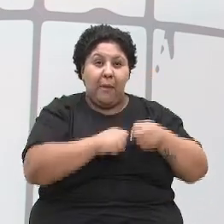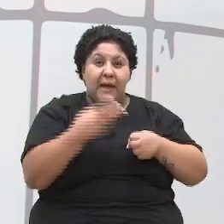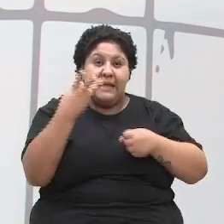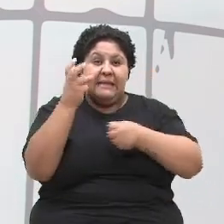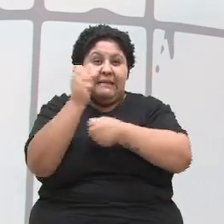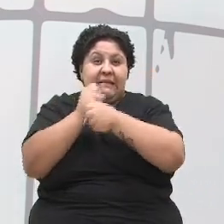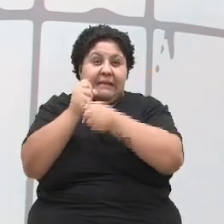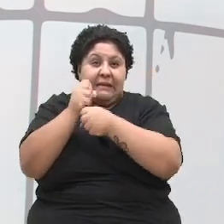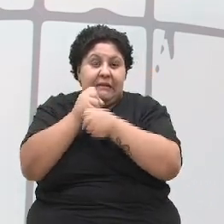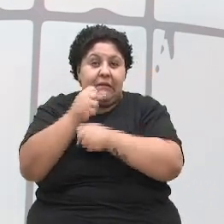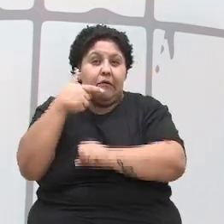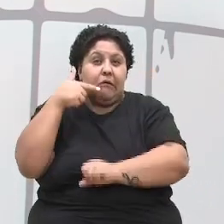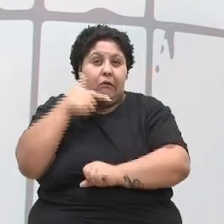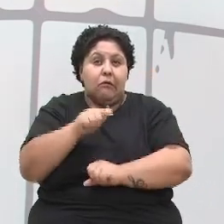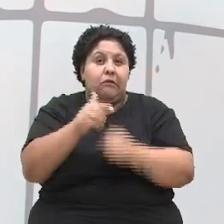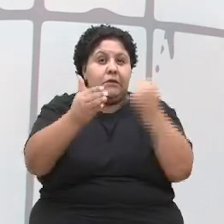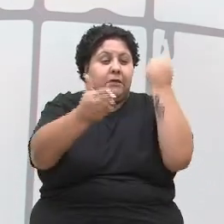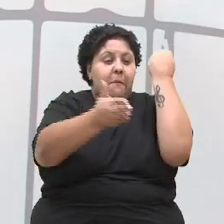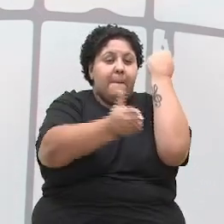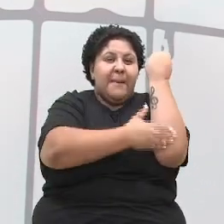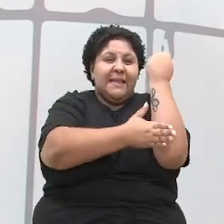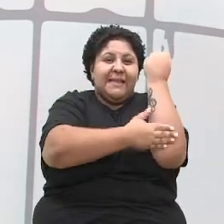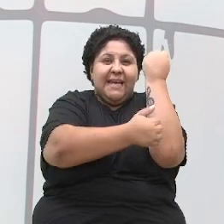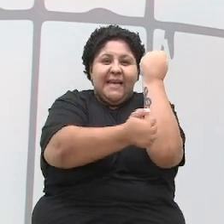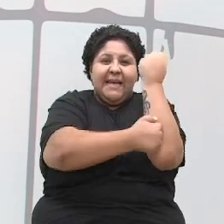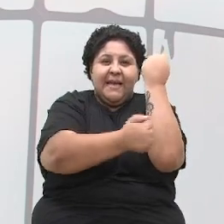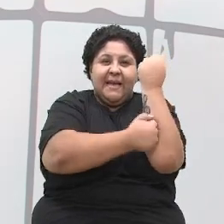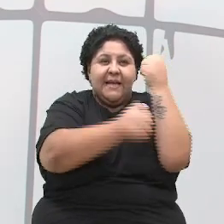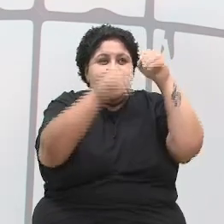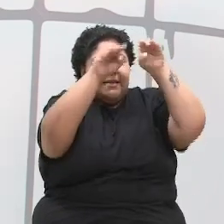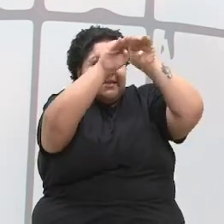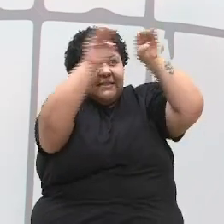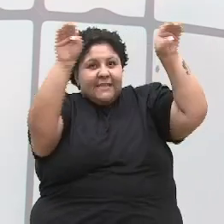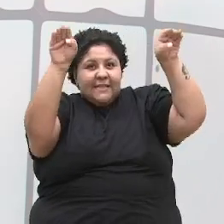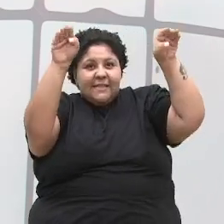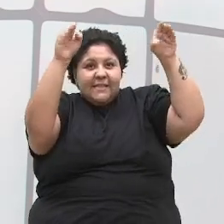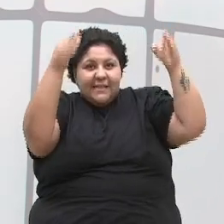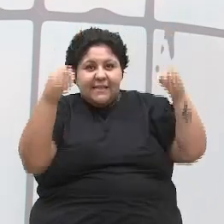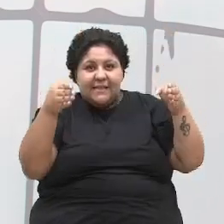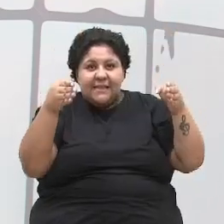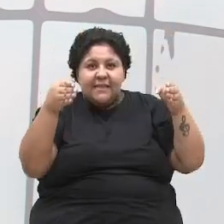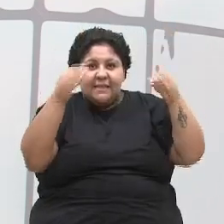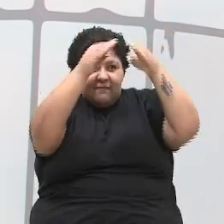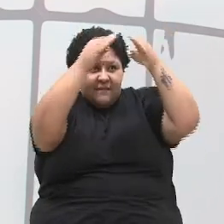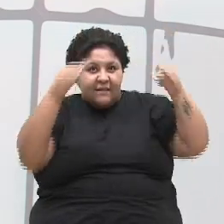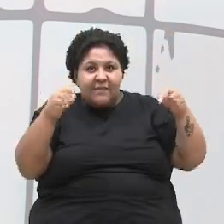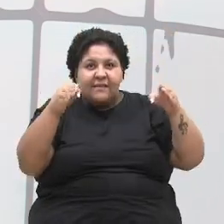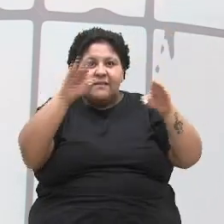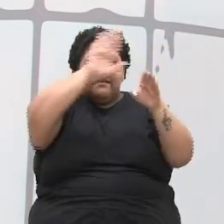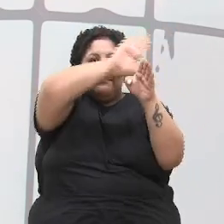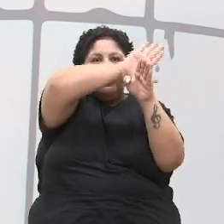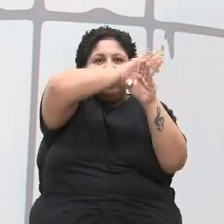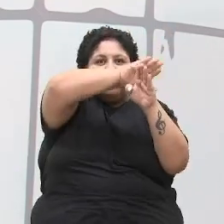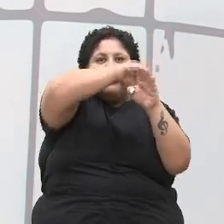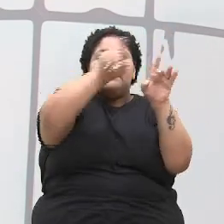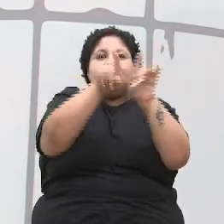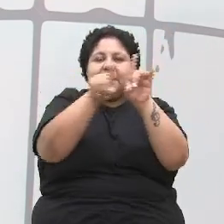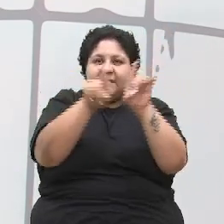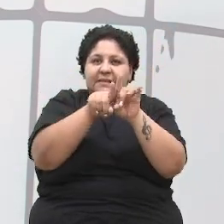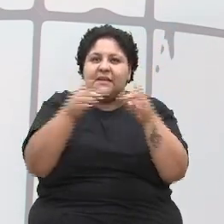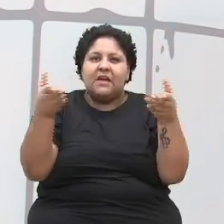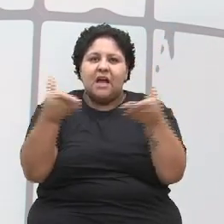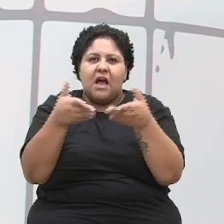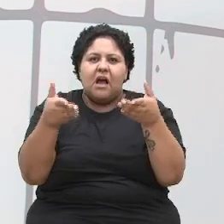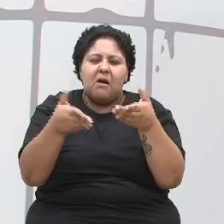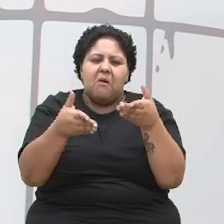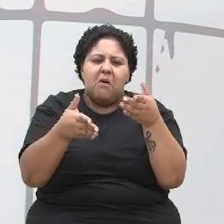conseguimos madeira, telhado, o poste, e agora estamos buscando a instalação da energia elétrica e logo